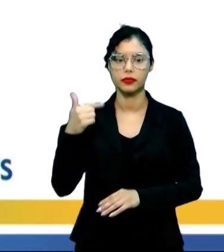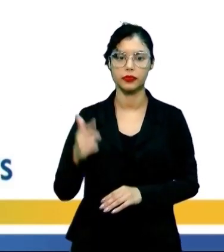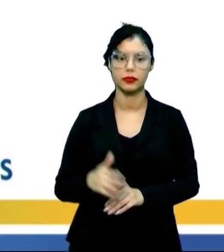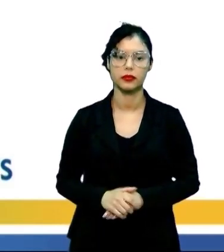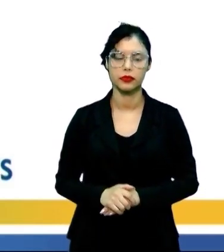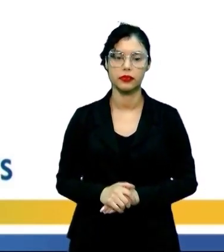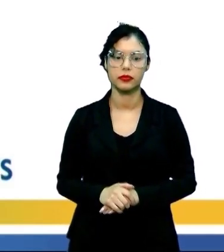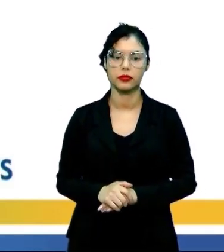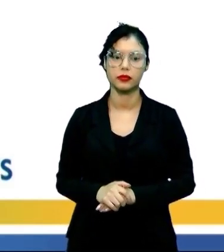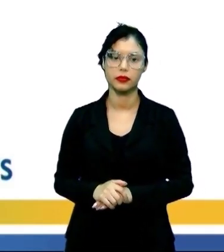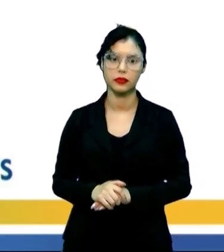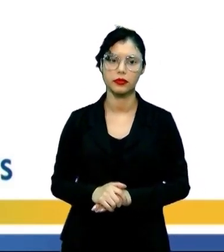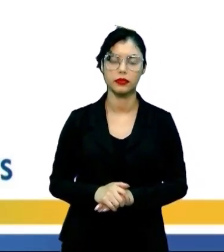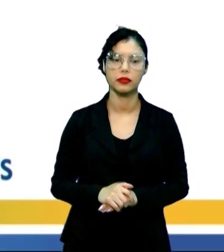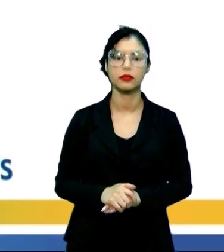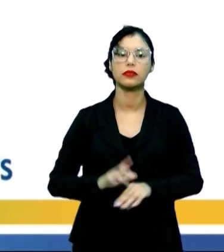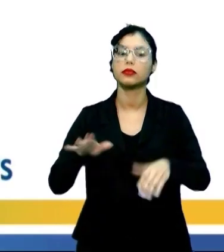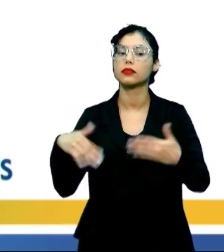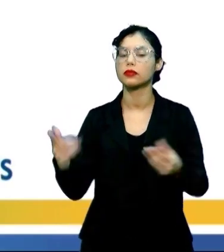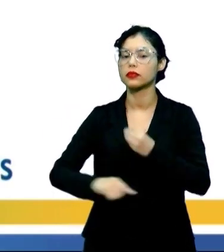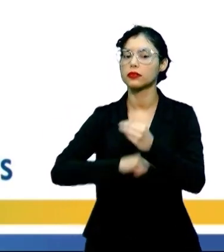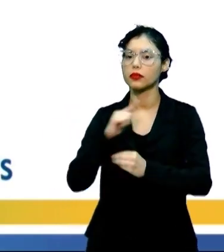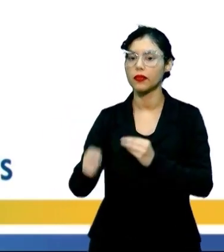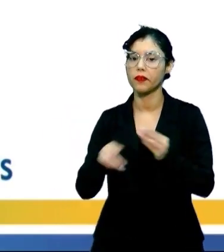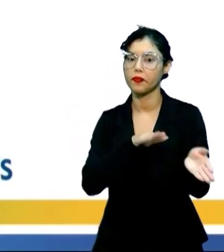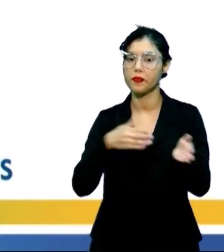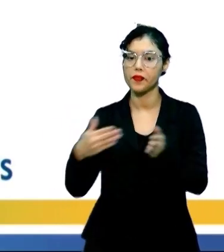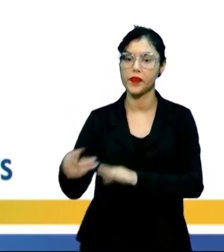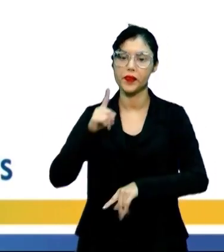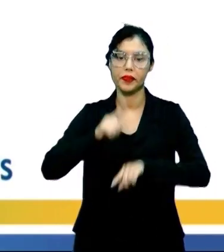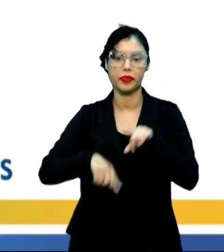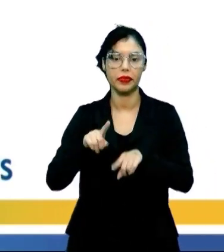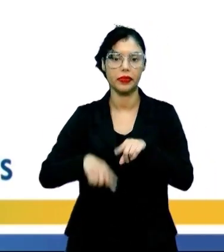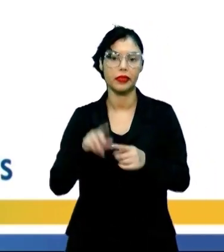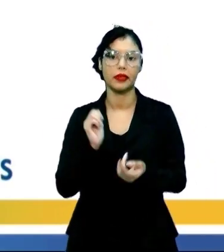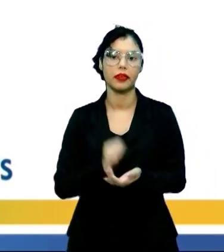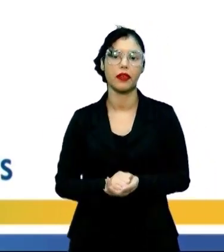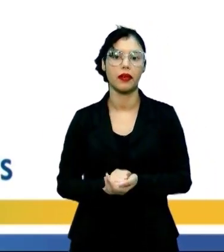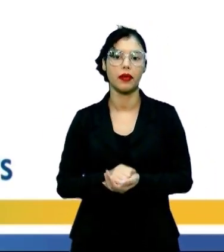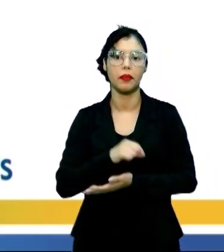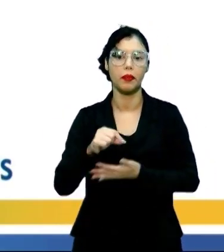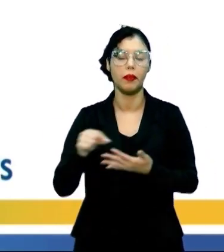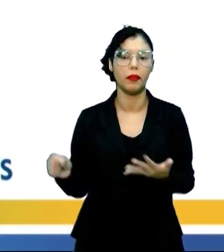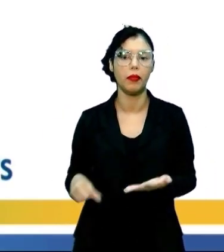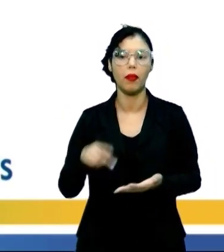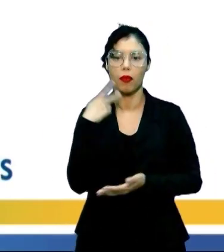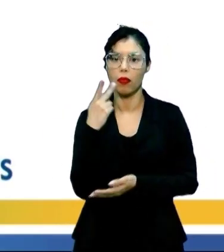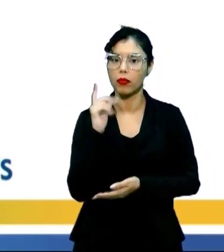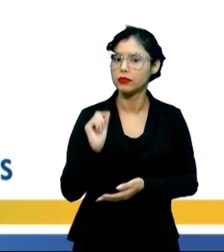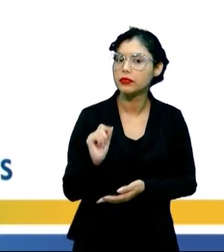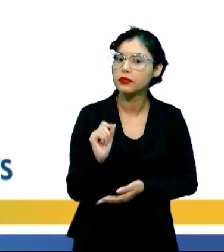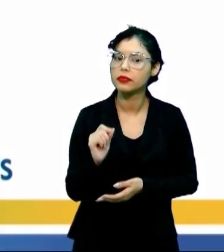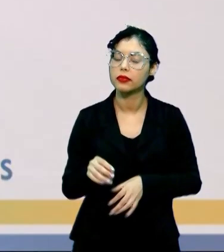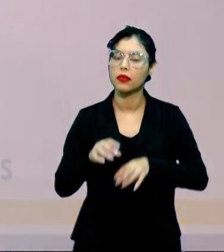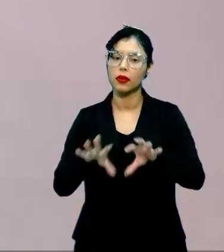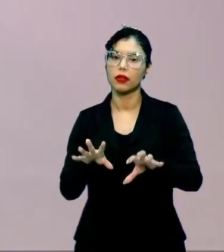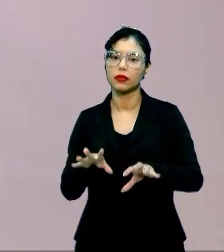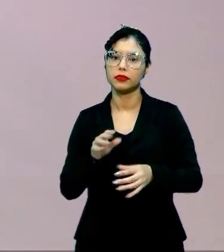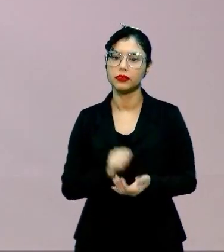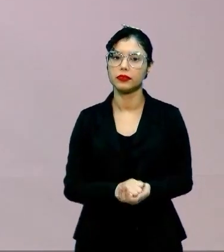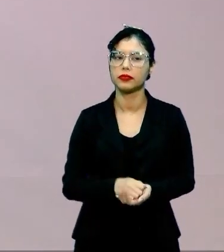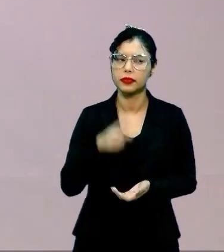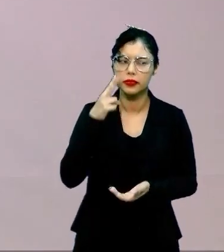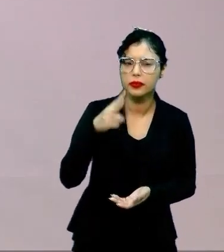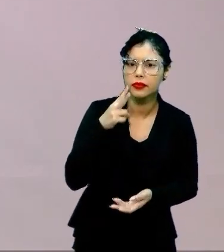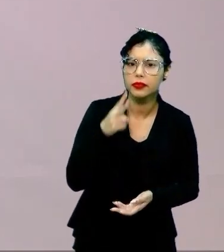próximo, átomos desse elemento fazem parte do material hereditário e das moléculas. Eu diria, assim de primeira,